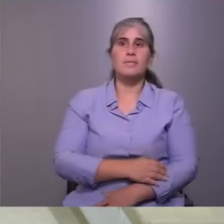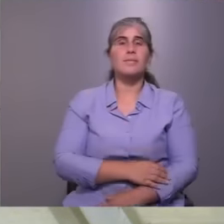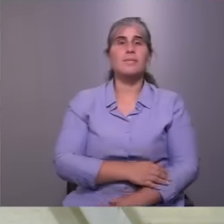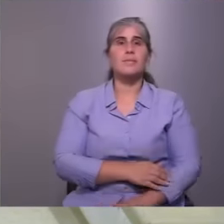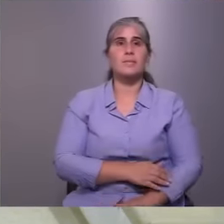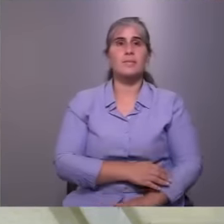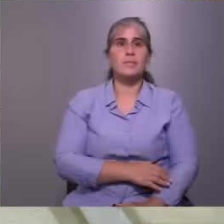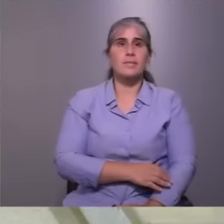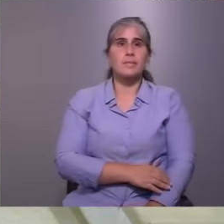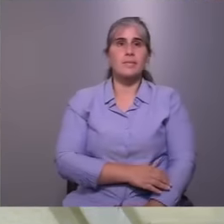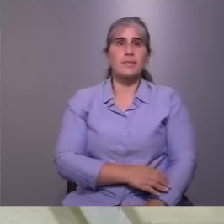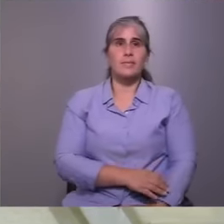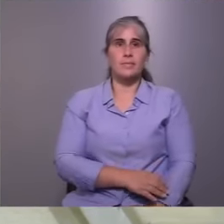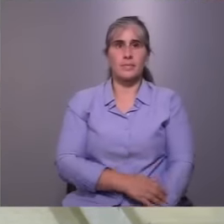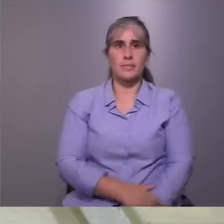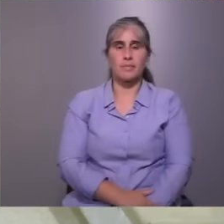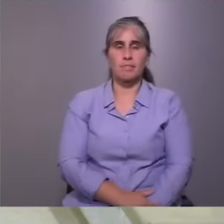Adonis